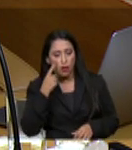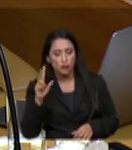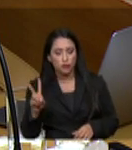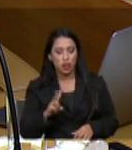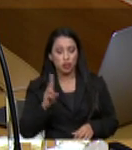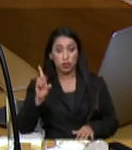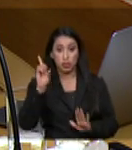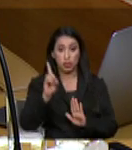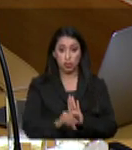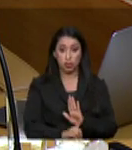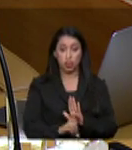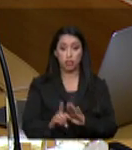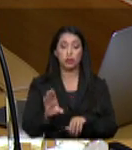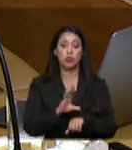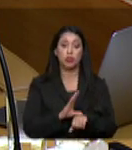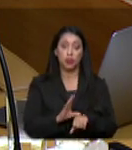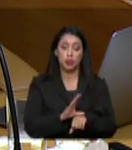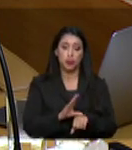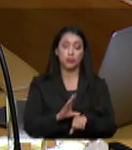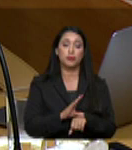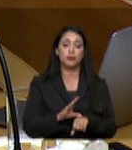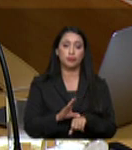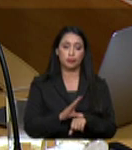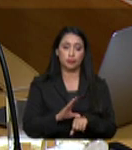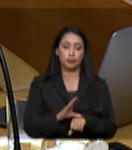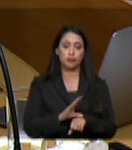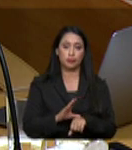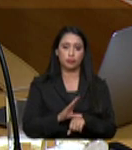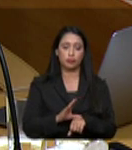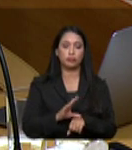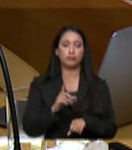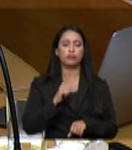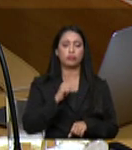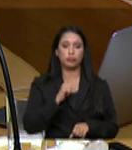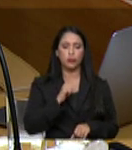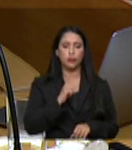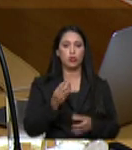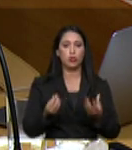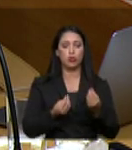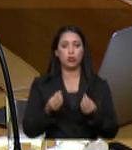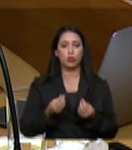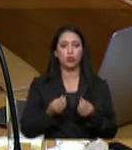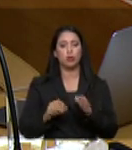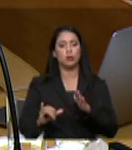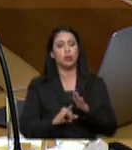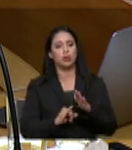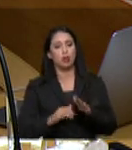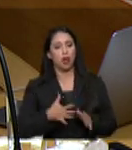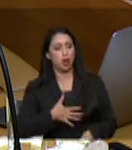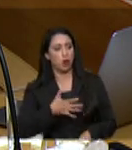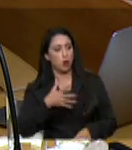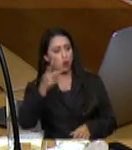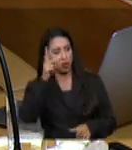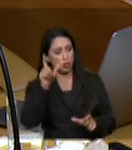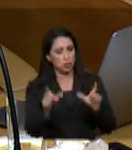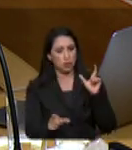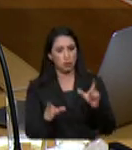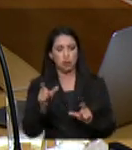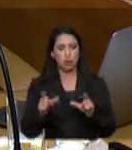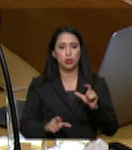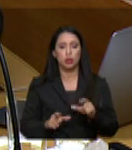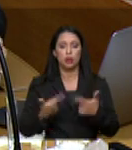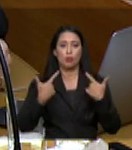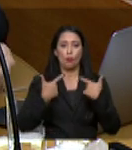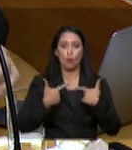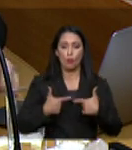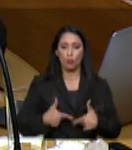direitos condicionais Inclusive a democracia o funcionamento das instituições EA honra das pessoas e a